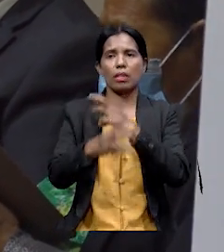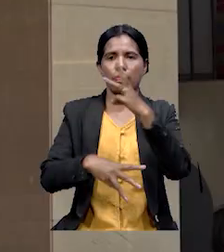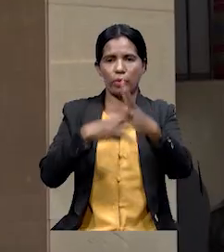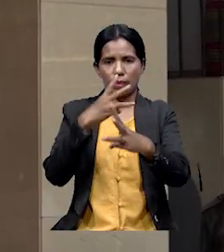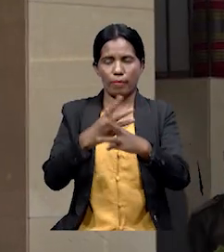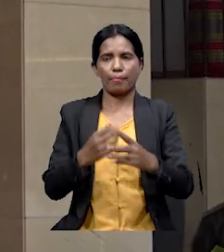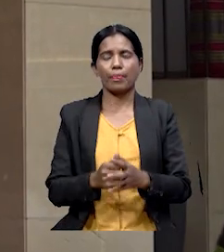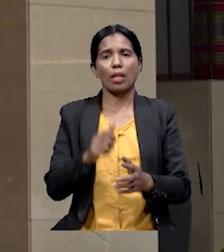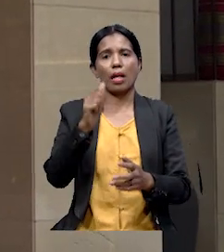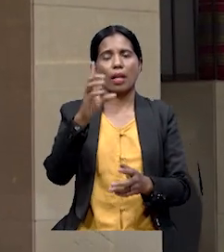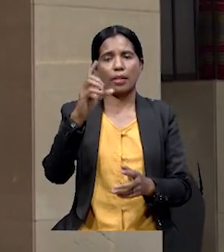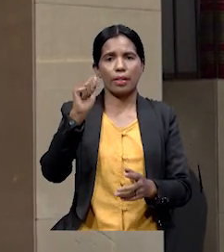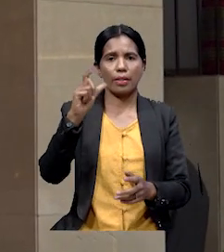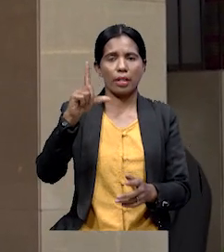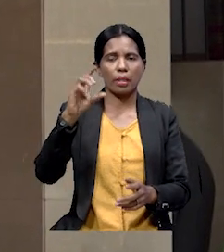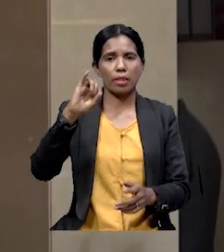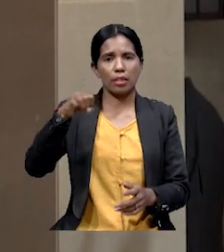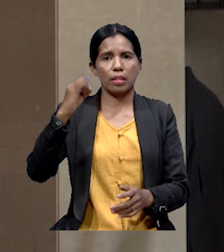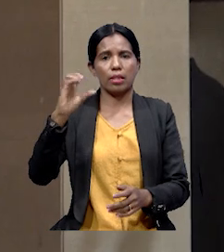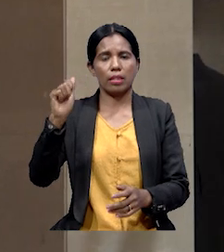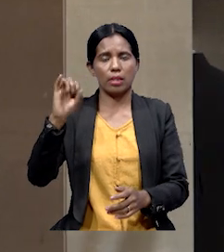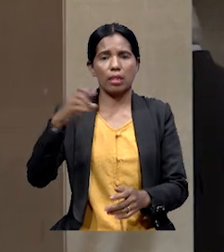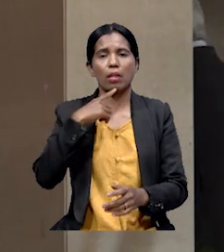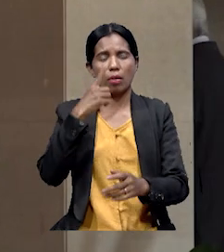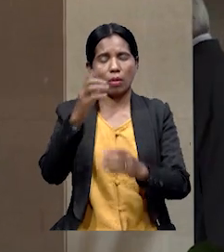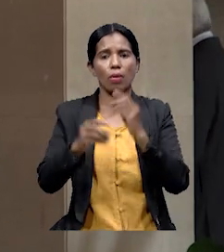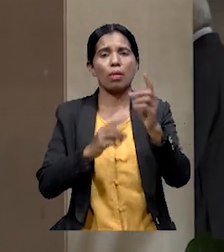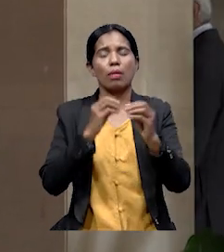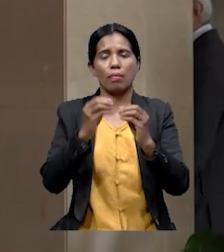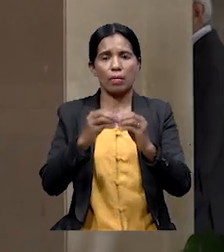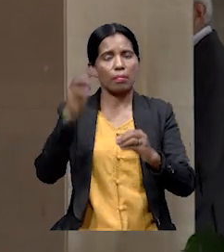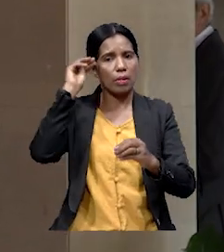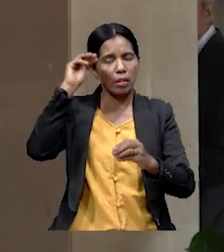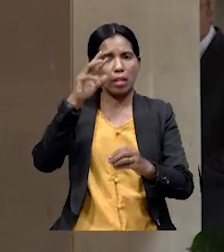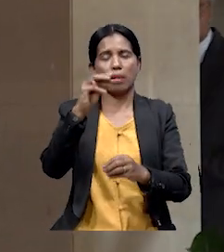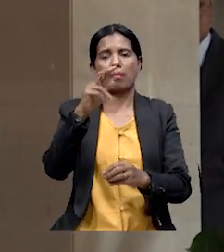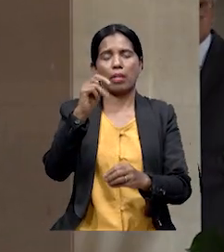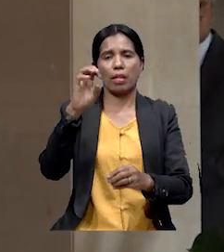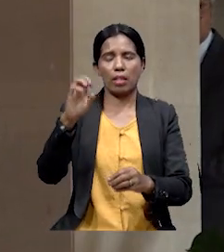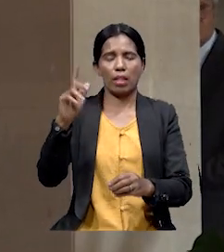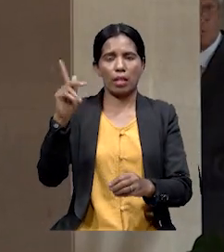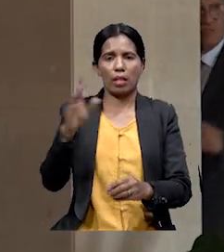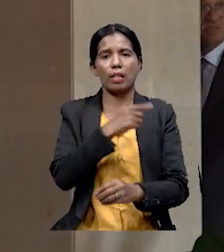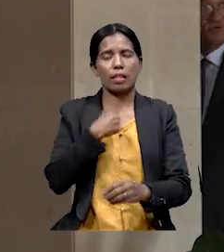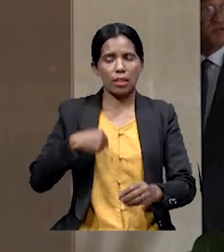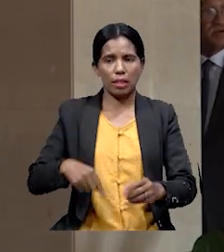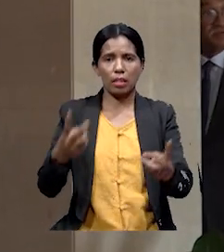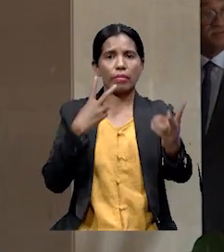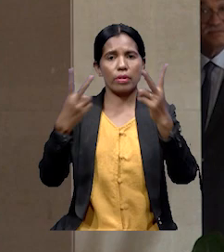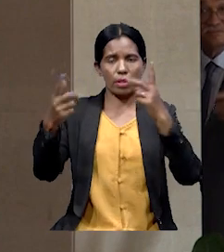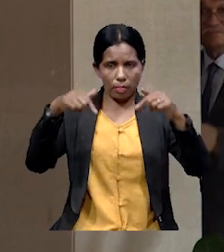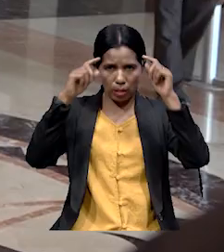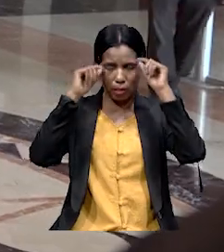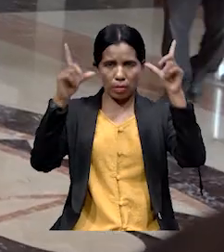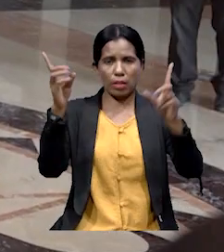nem Adalziza Magnumos informa ba chefe de Estado, quando ba ministro negócio estrangeiro China, Wang Yi nia visita mai Timor-Leste e